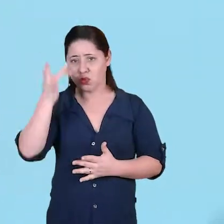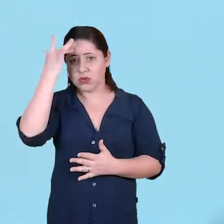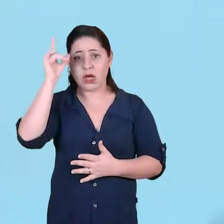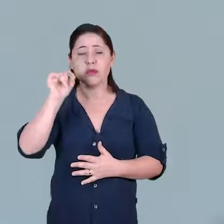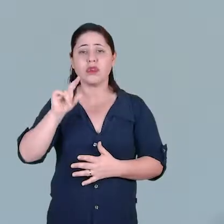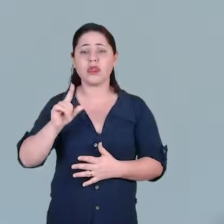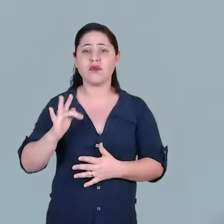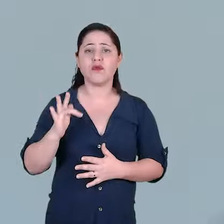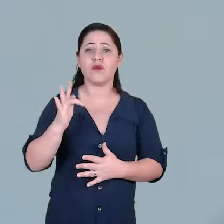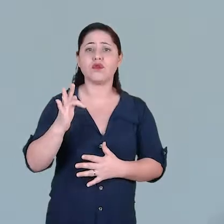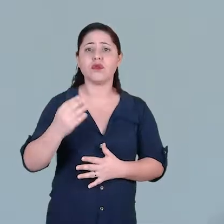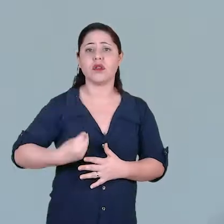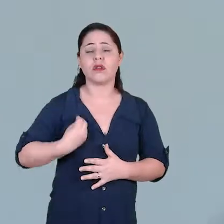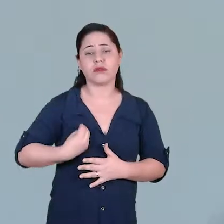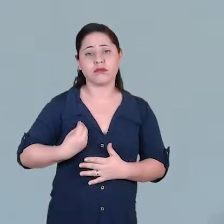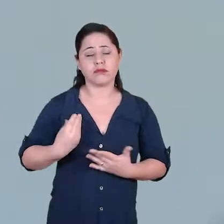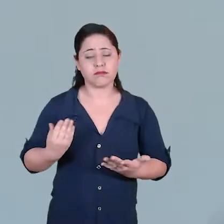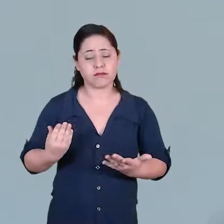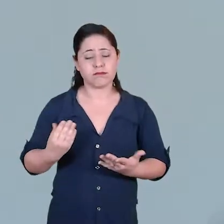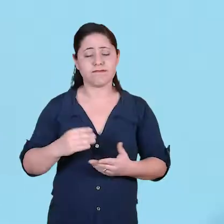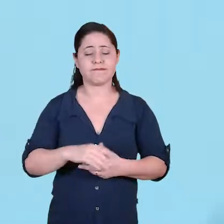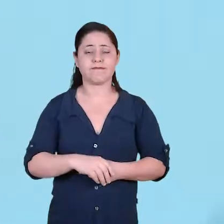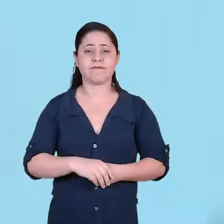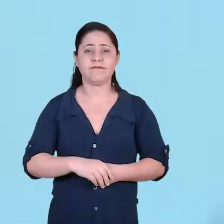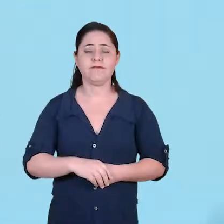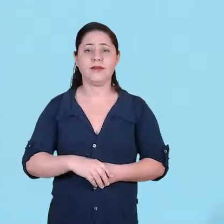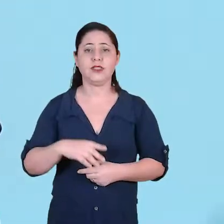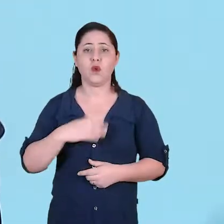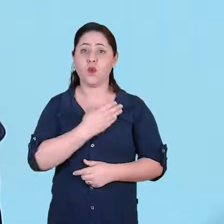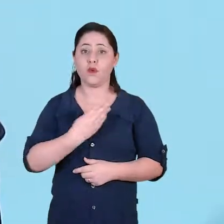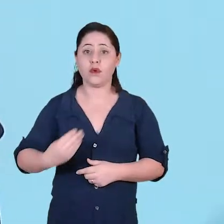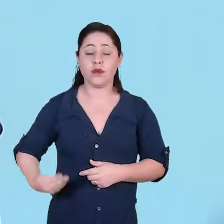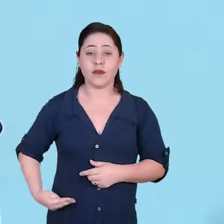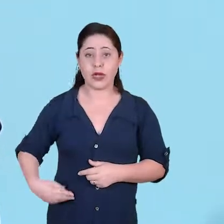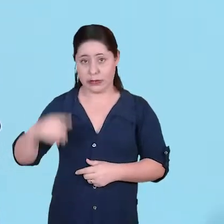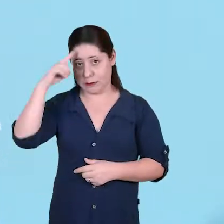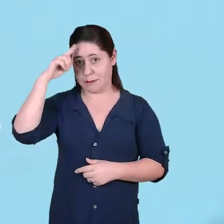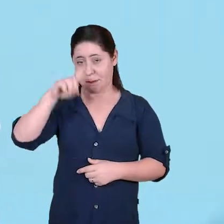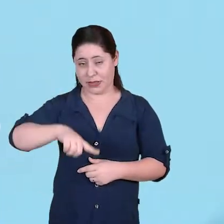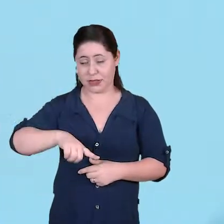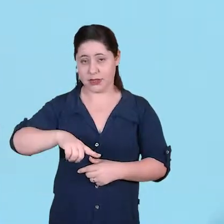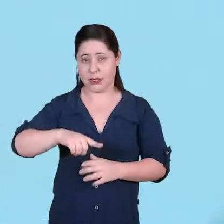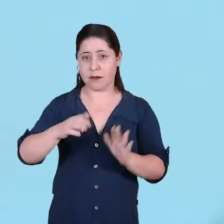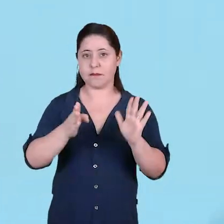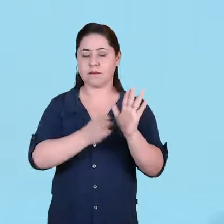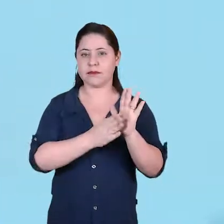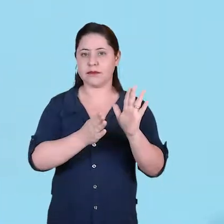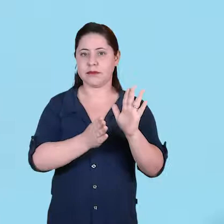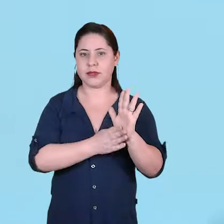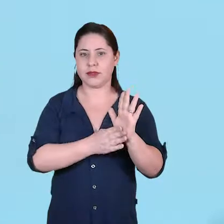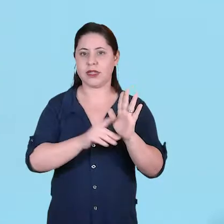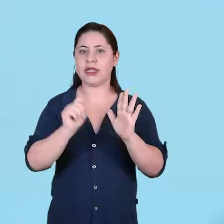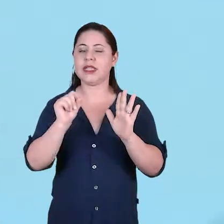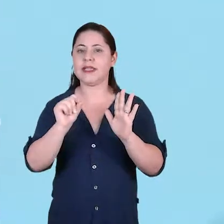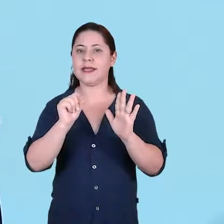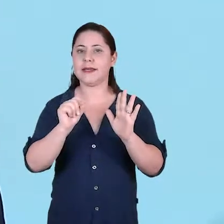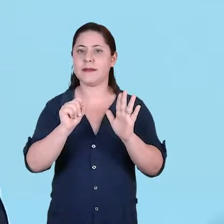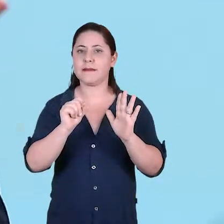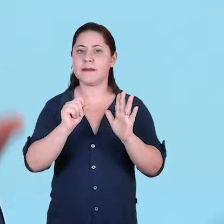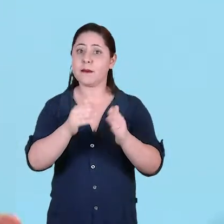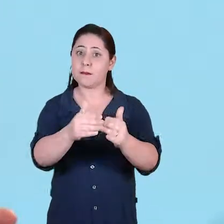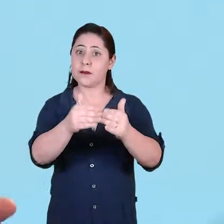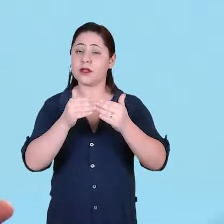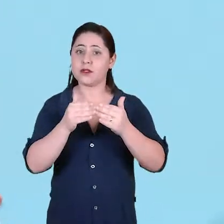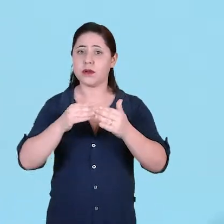essa reforma da Previdência na sua vida, né? O governo envia uma PEC que, ao invés de pedir